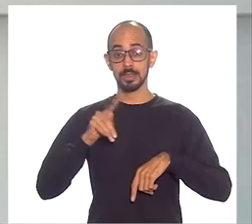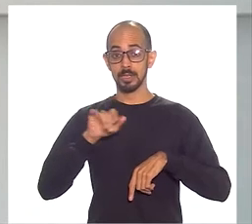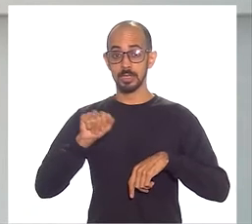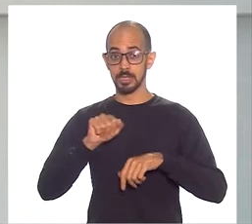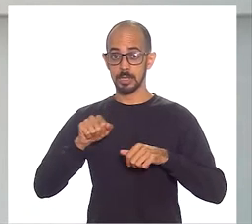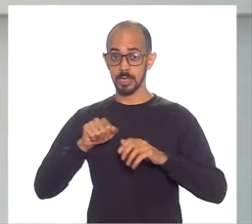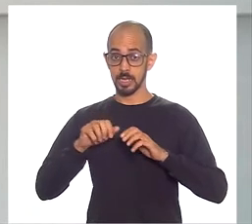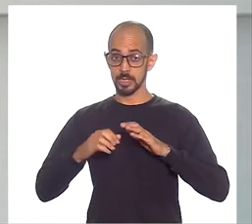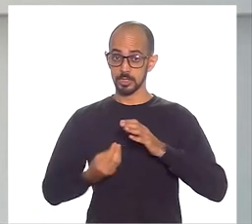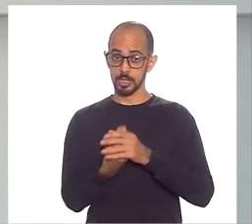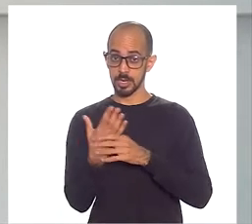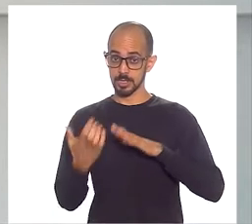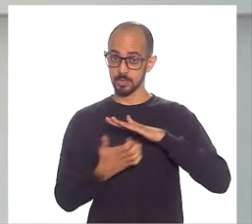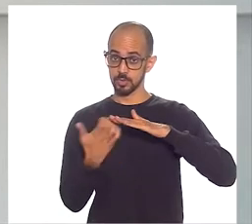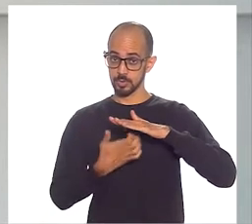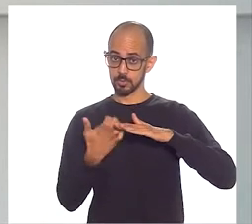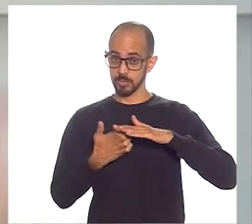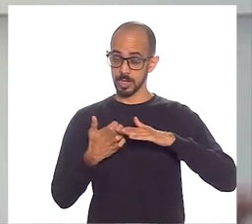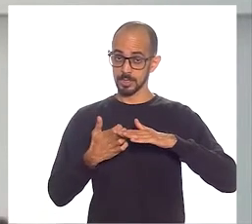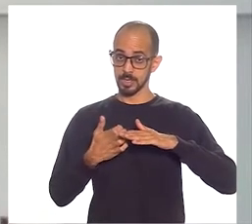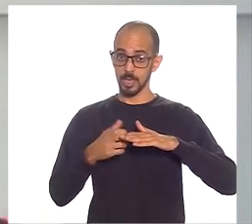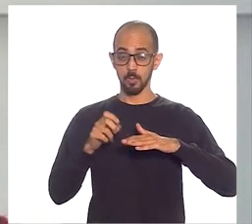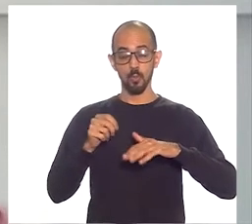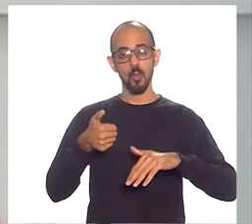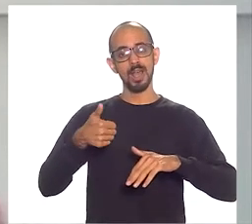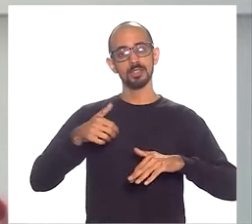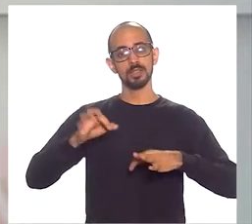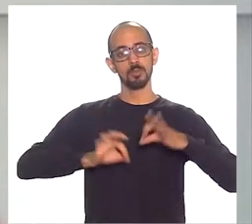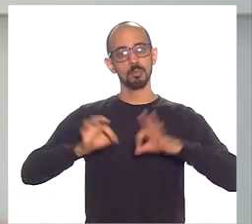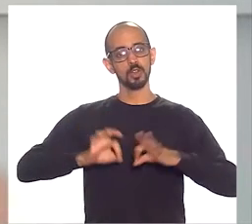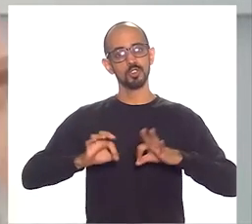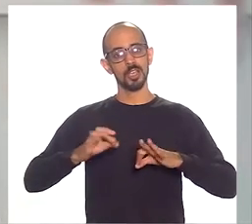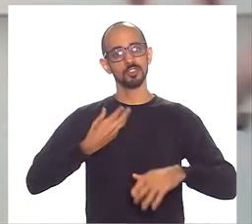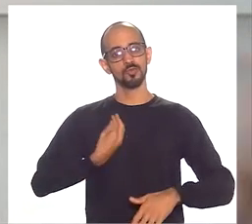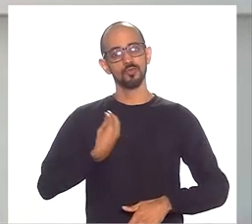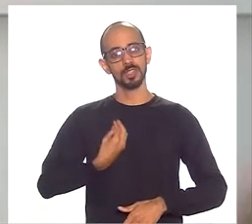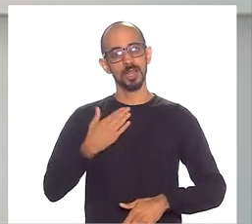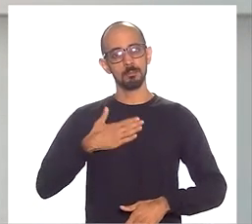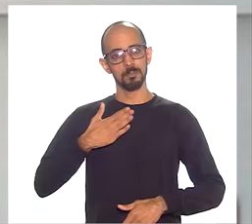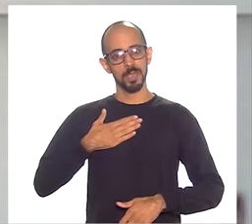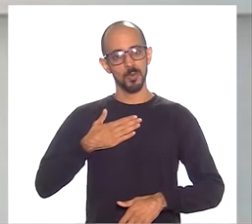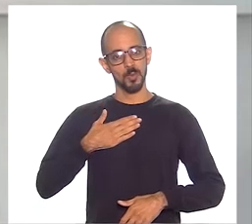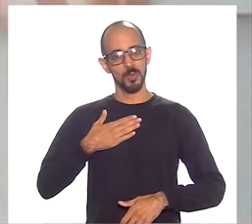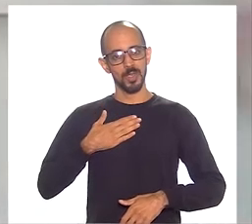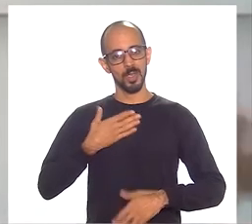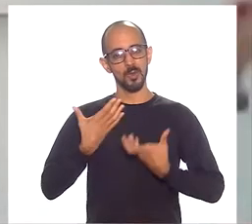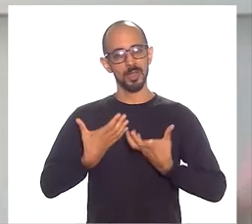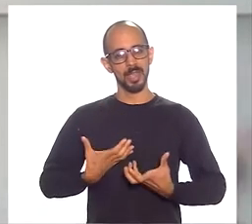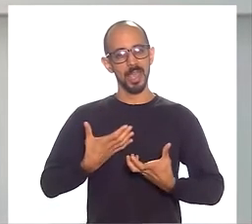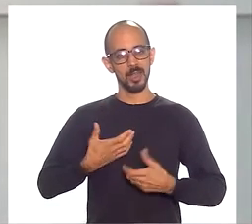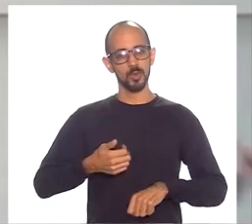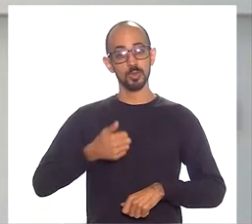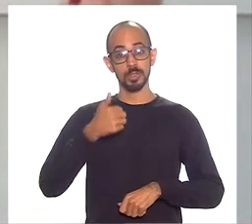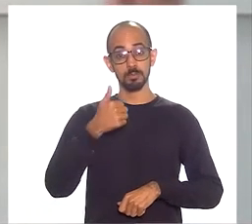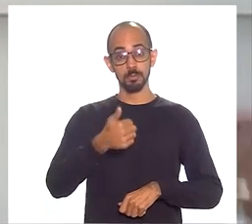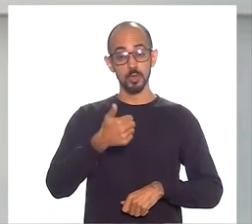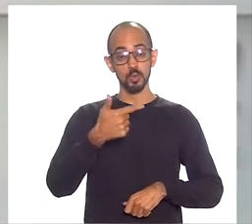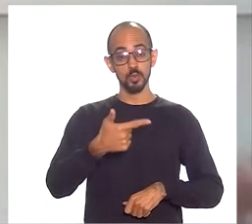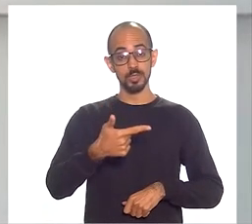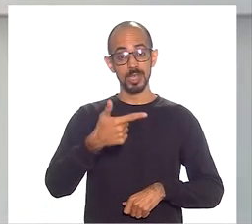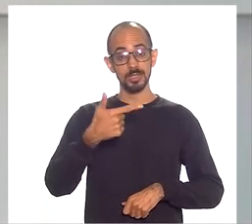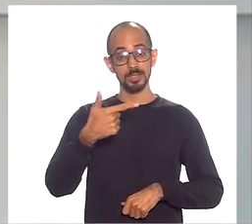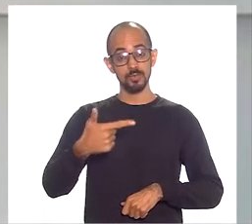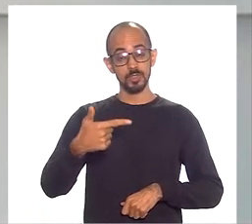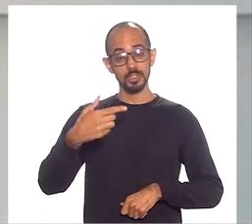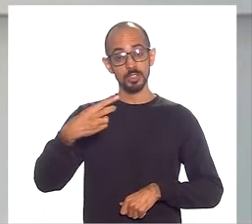virou quase que o meu projeto de vida, né? Assim, eu gostaria de ver um dia as